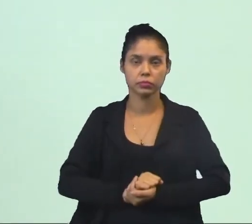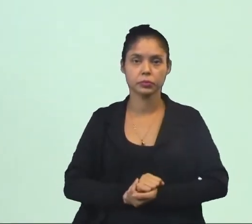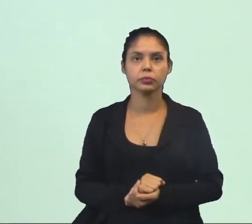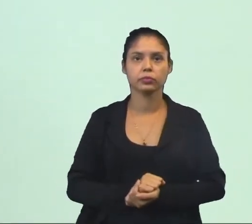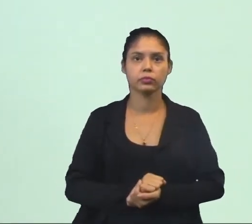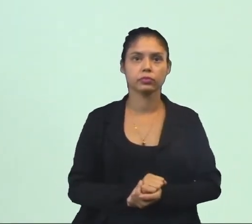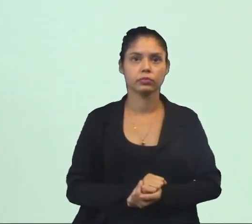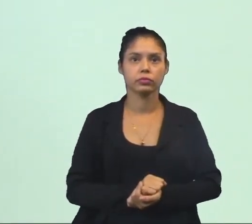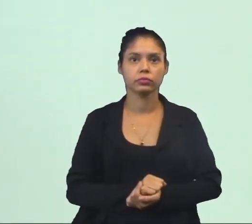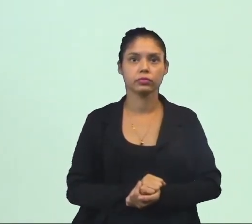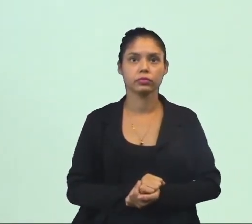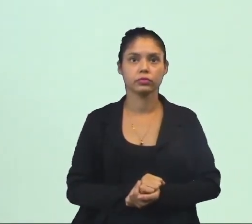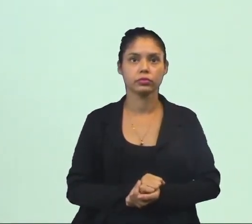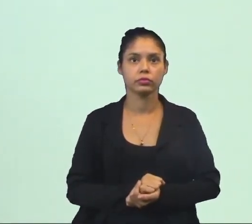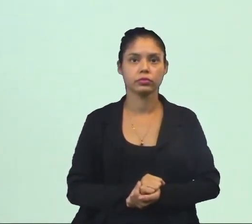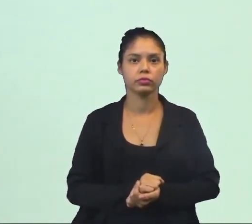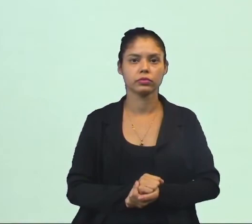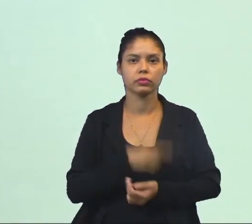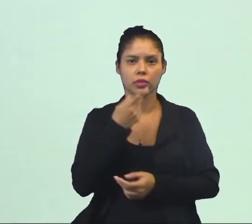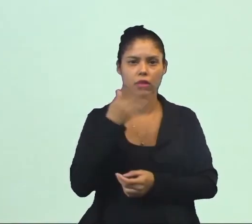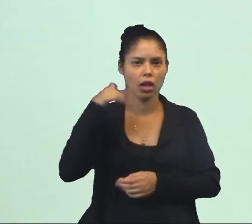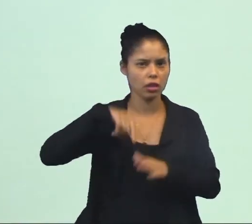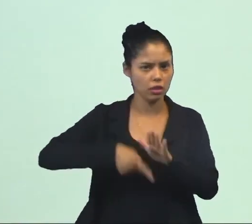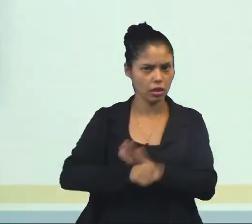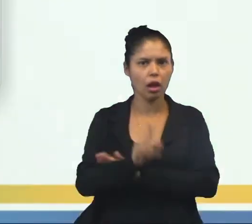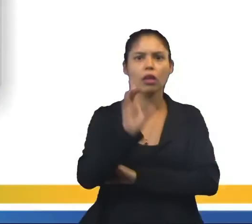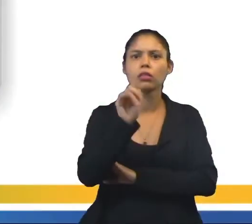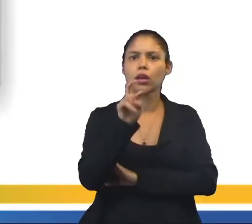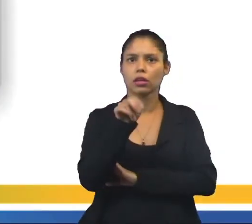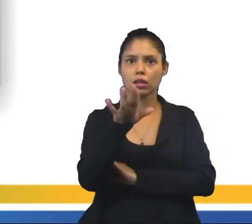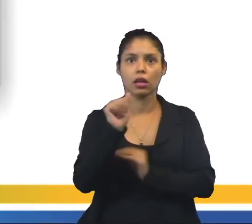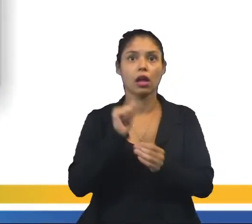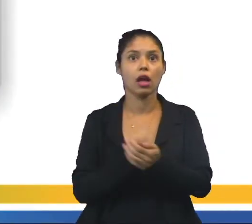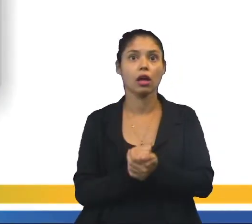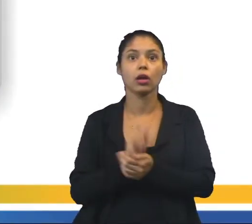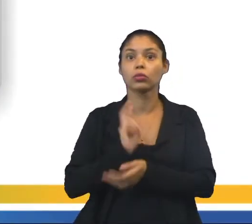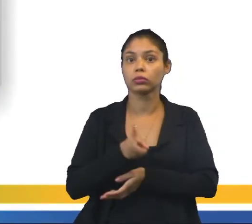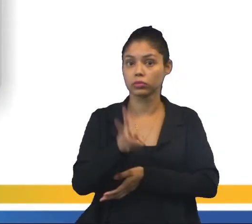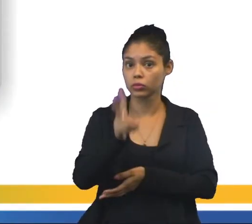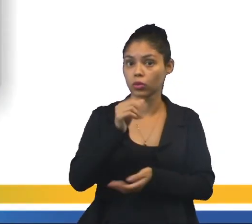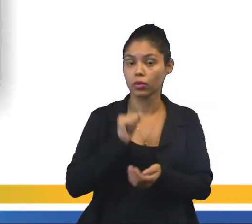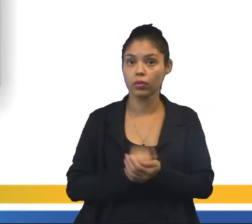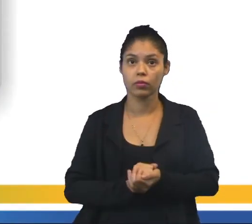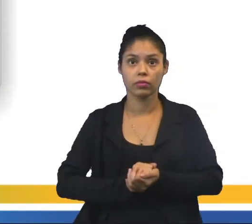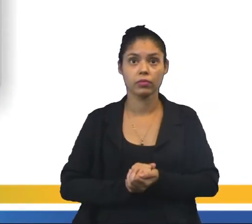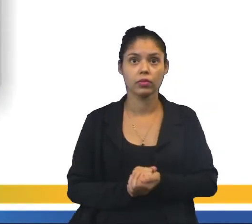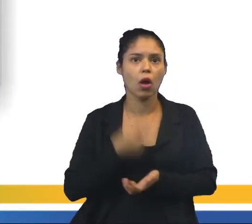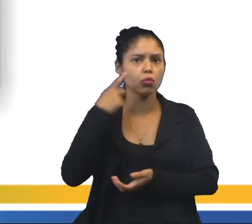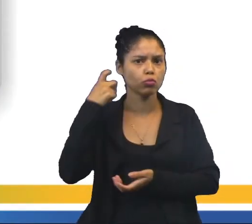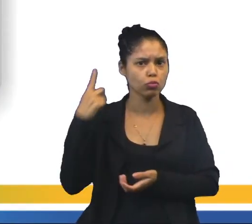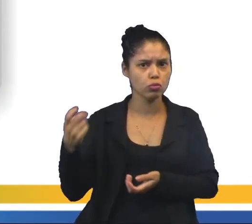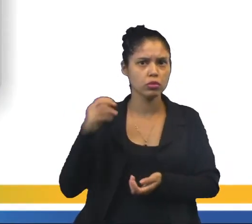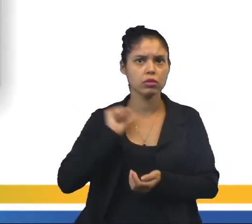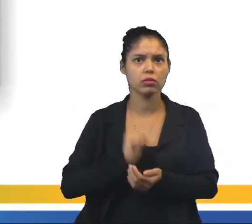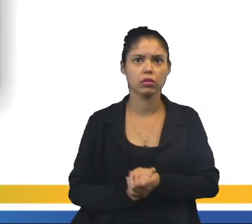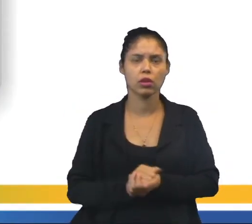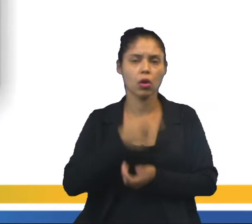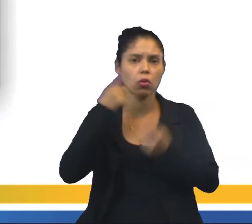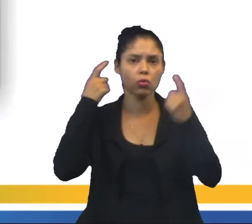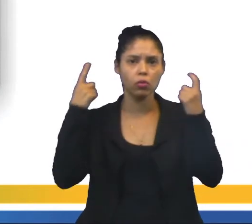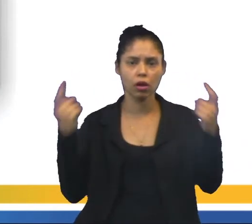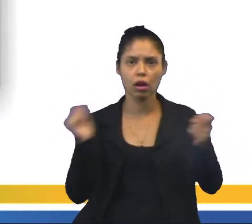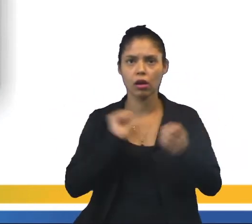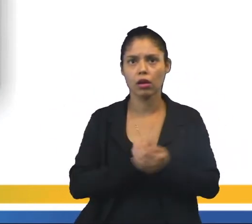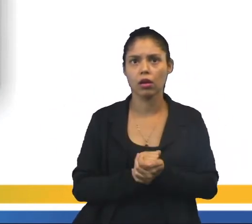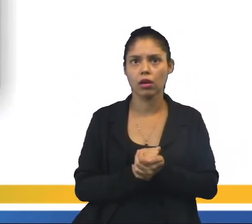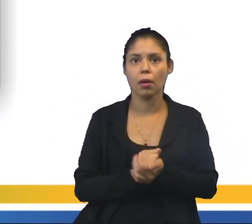Também eu estou falando um pouquinho entrei dentro da dinâmica. E a duração, quando eu toco um som, quando você escuta um som